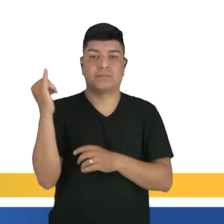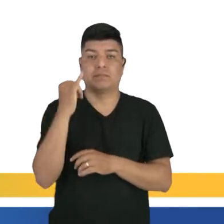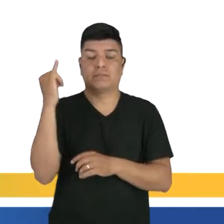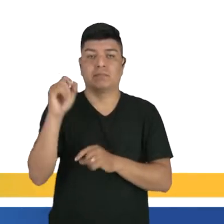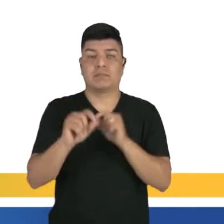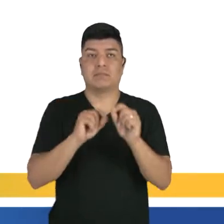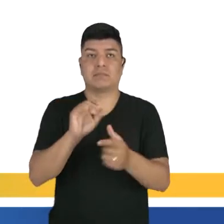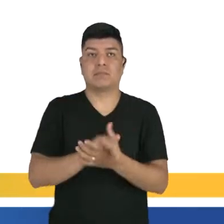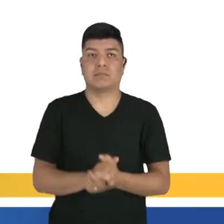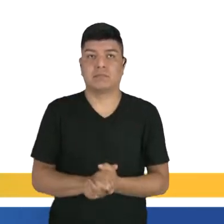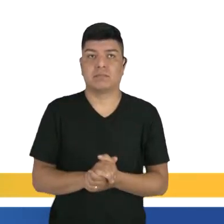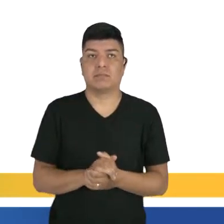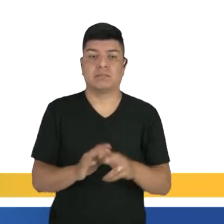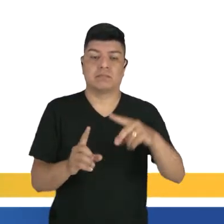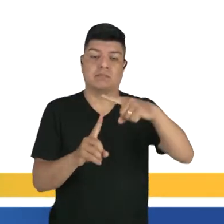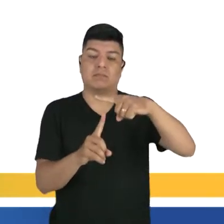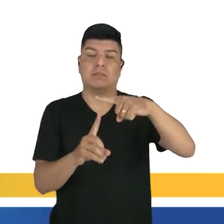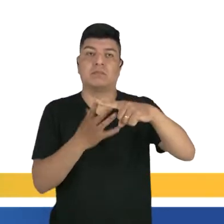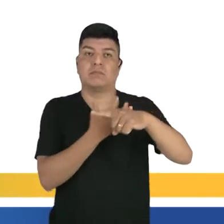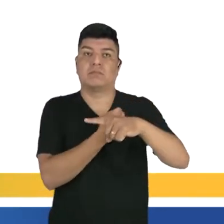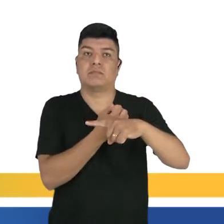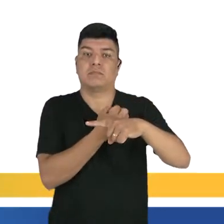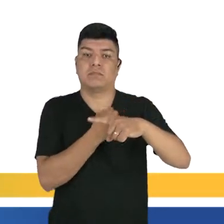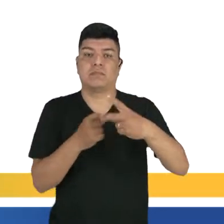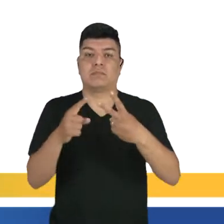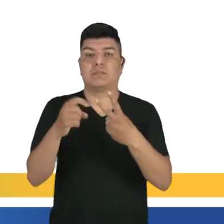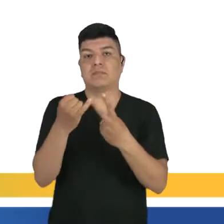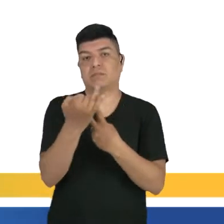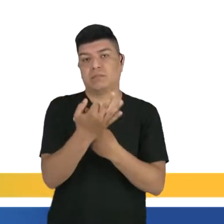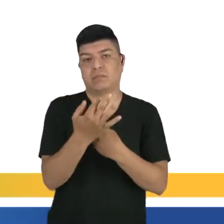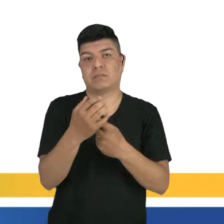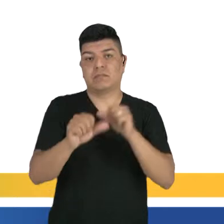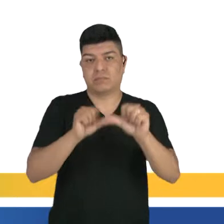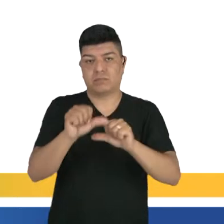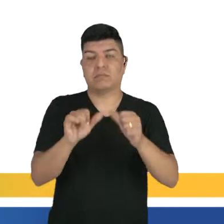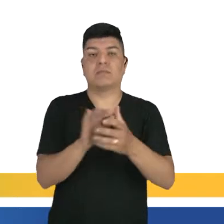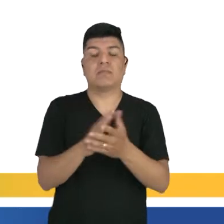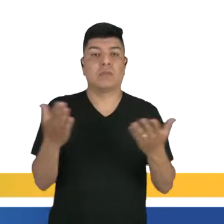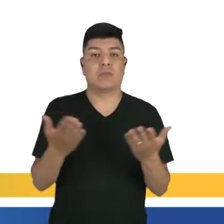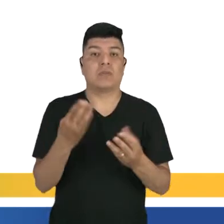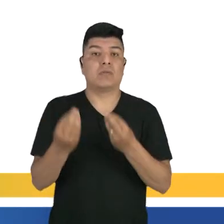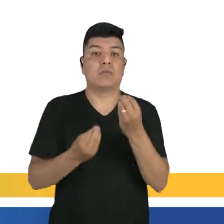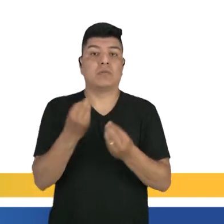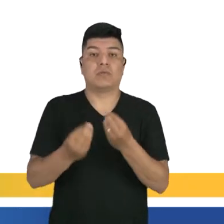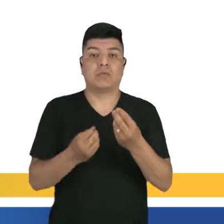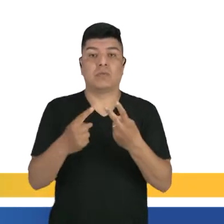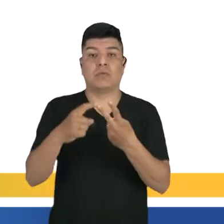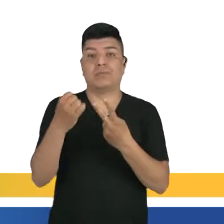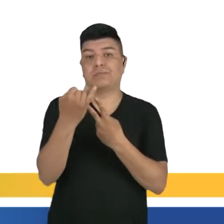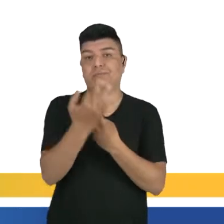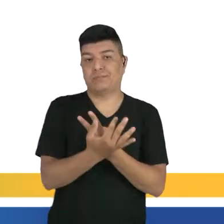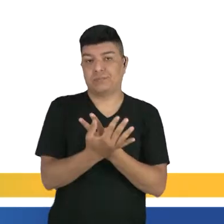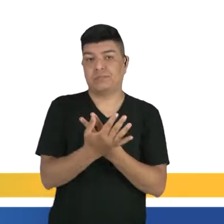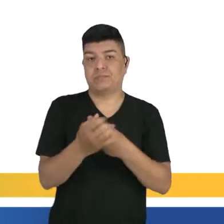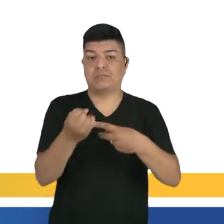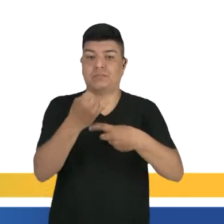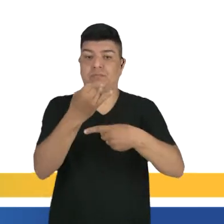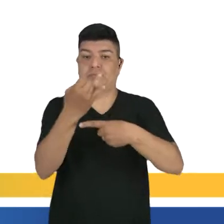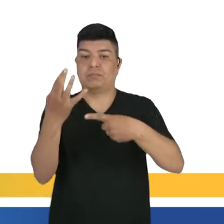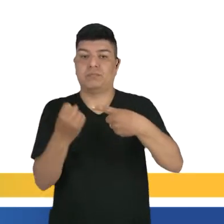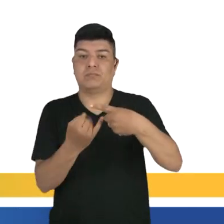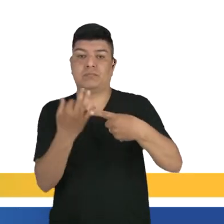interessante tornar esses denominadores números racionais. Hoje nós vamos ver como racionalizar esse tipo de